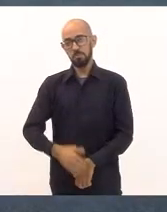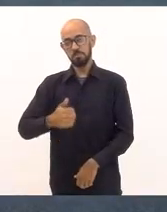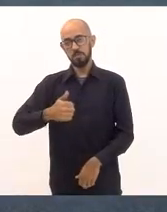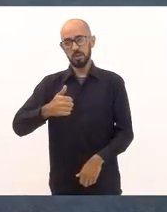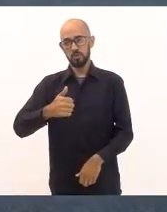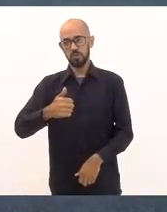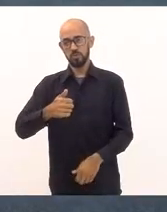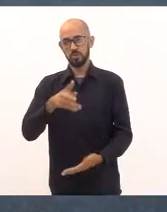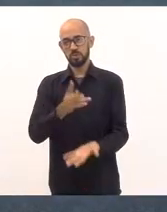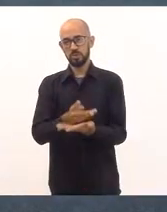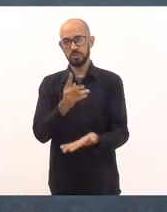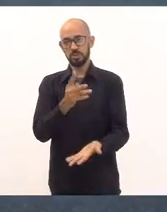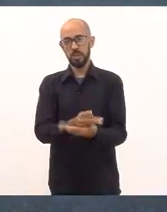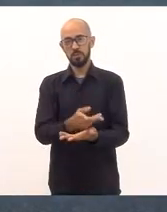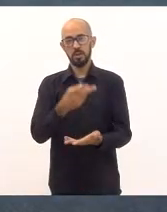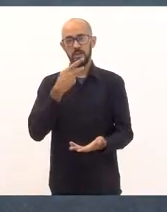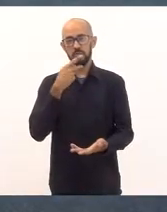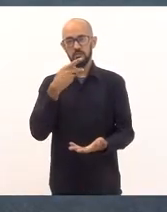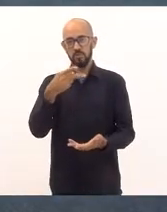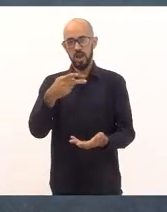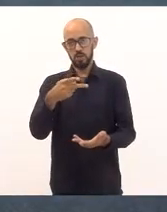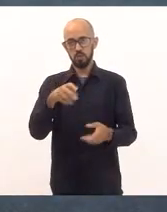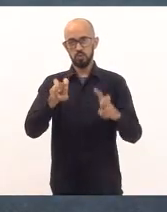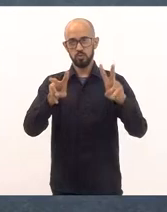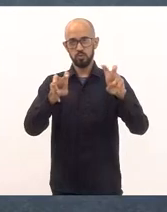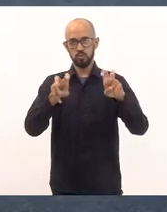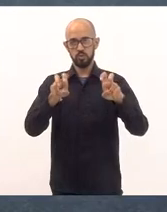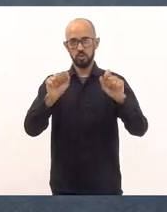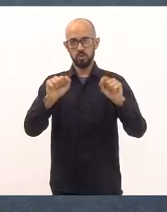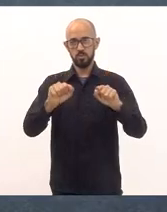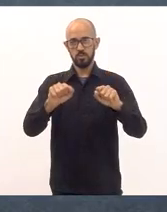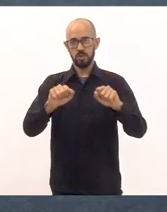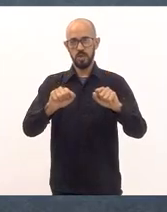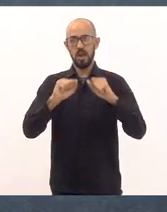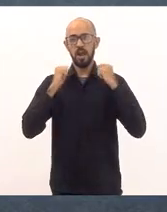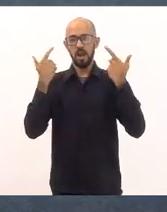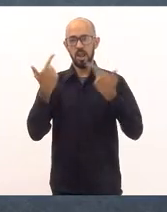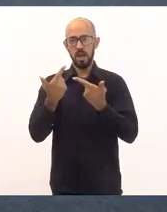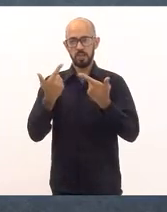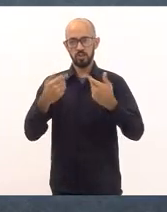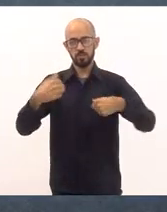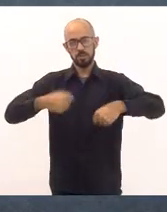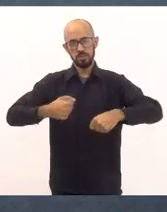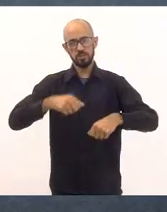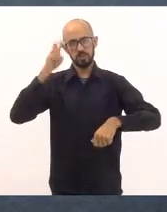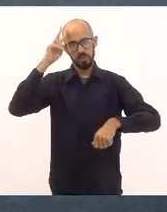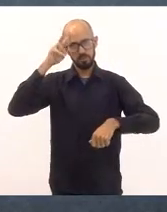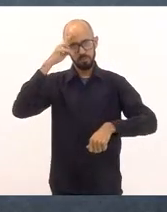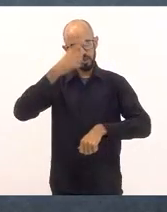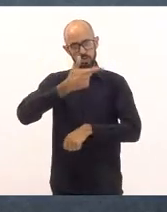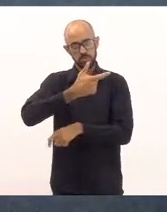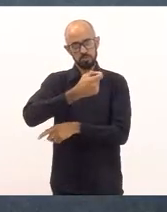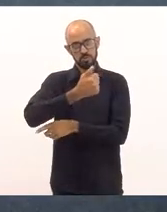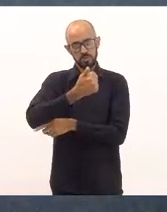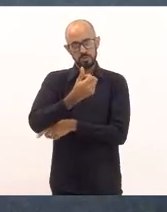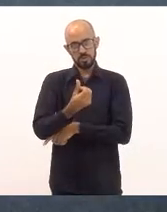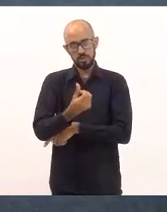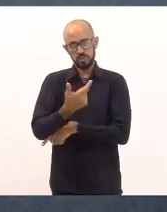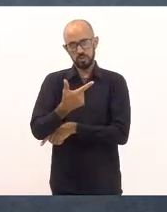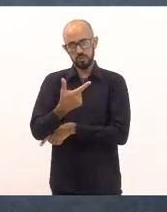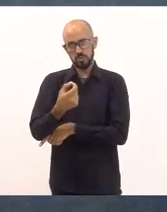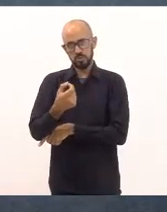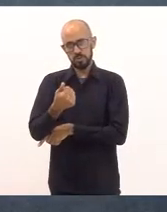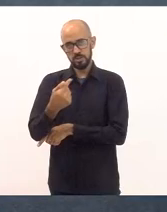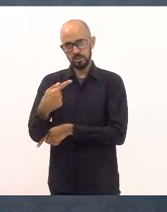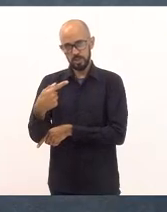falo em relação à Assembleia, eu tenho que lembrar 16/17. Naquele momento, o Rio de